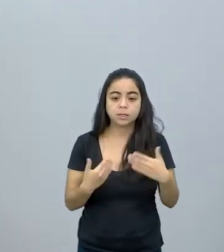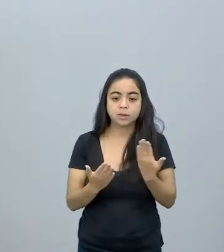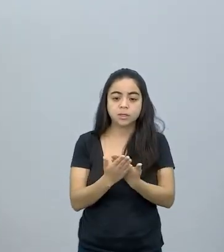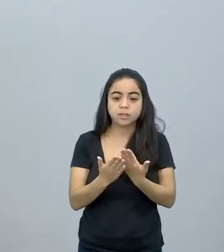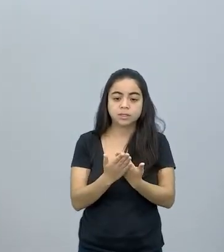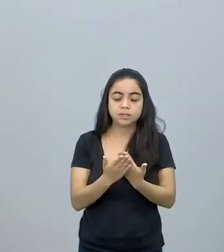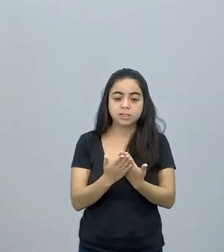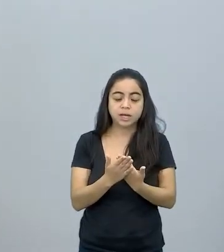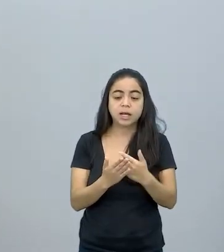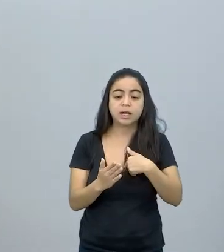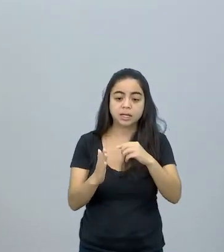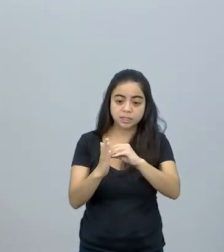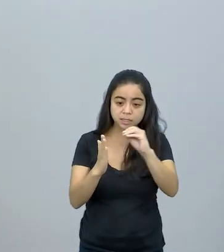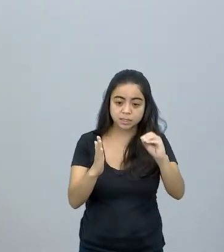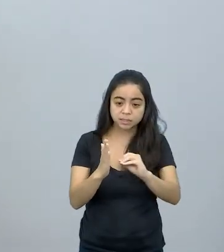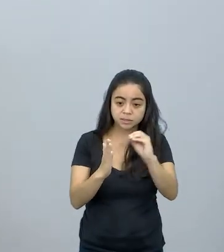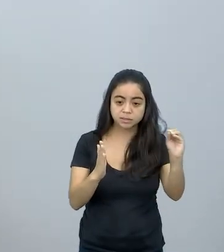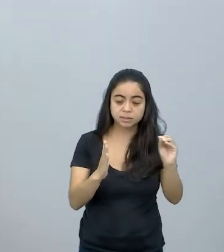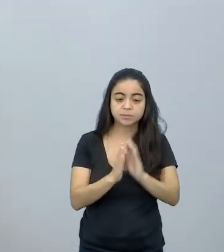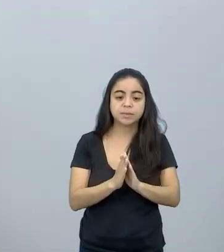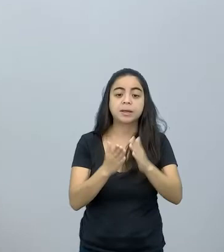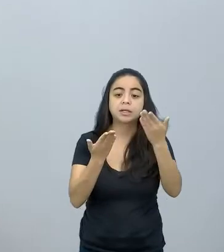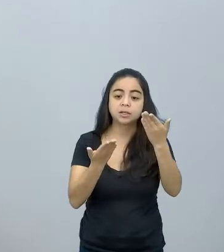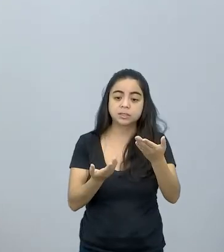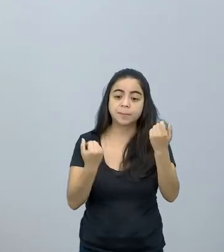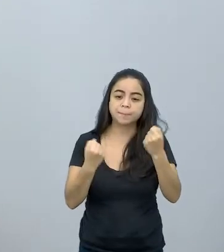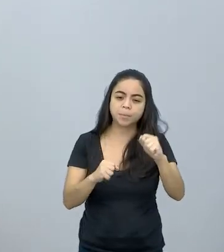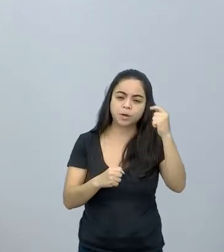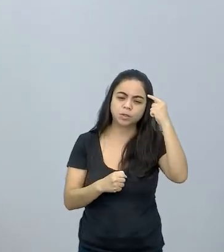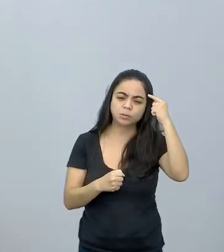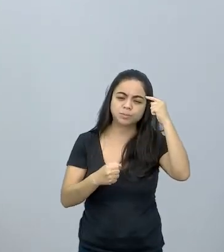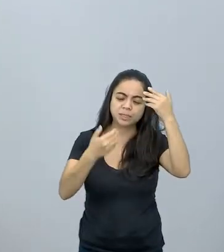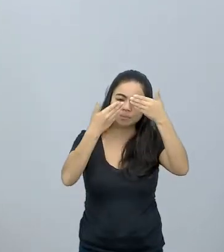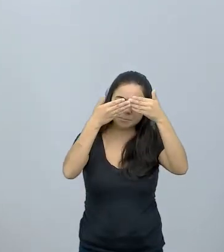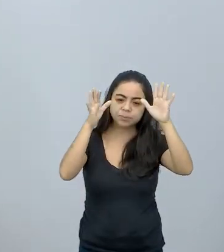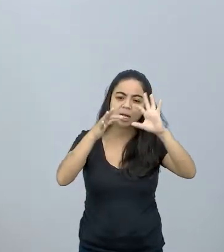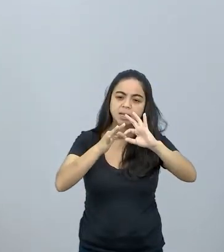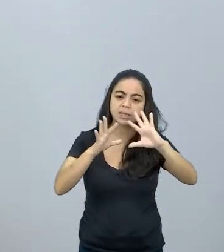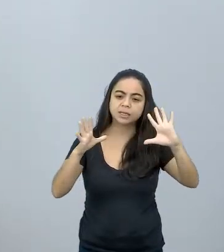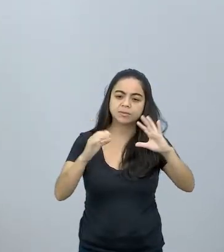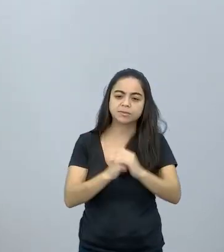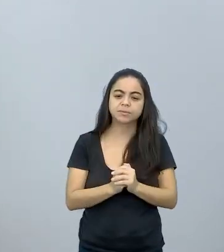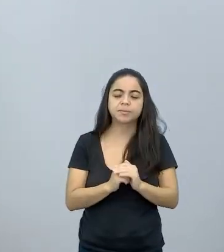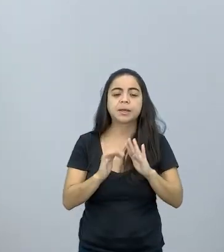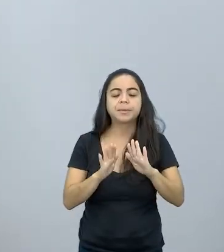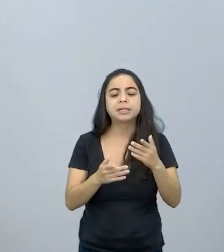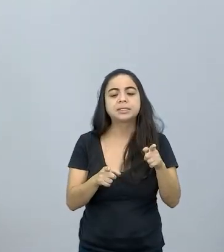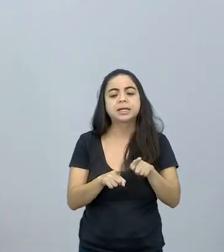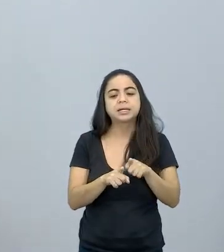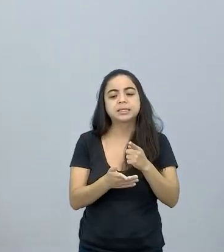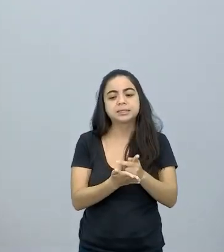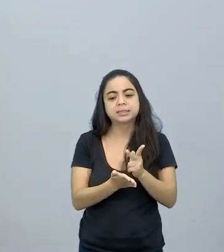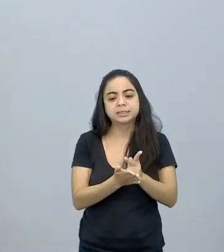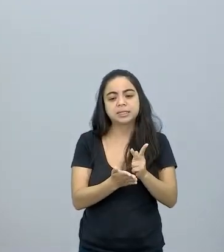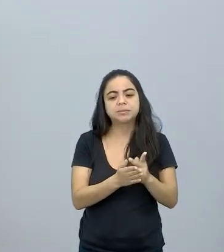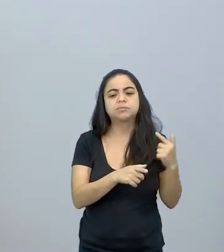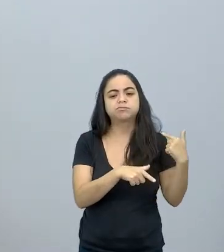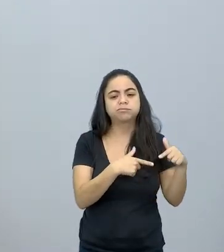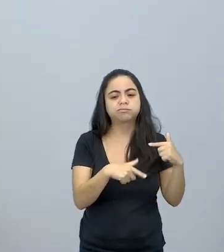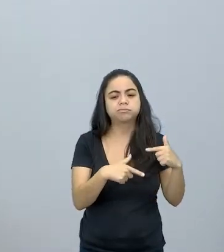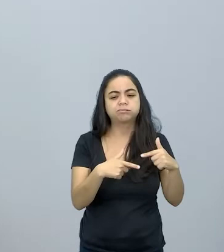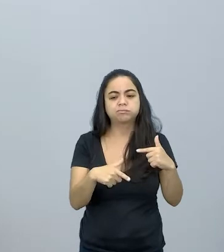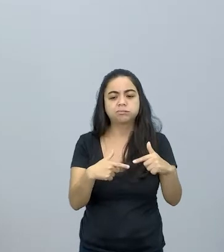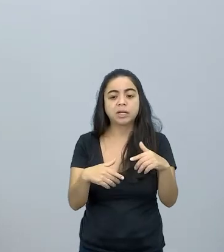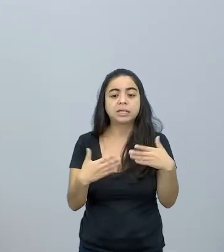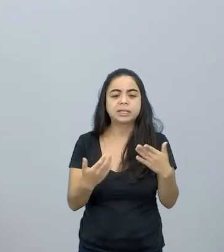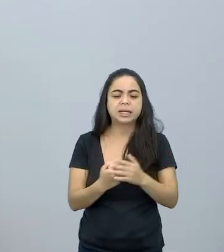aula, eu aqui no Centro de Mídias, né? Mas você pode pensar livremente aí, só que sempre a gente vai fazer esse trabalho, né, de criticar, bom,